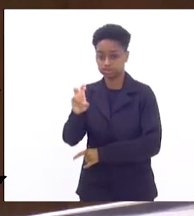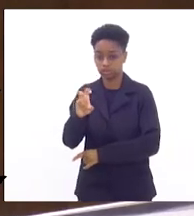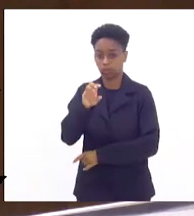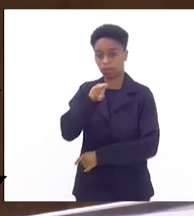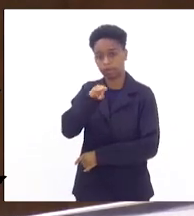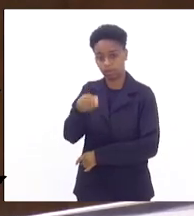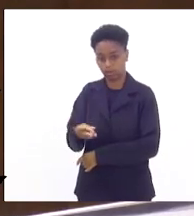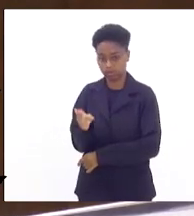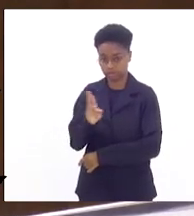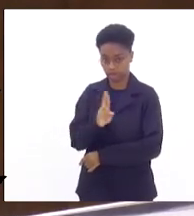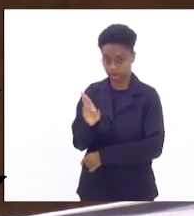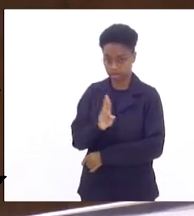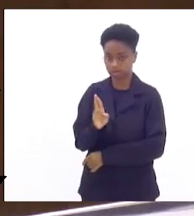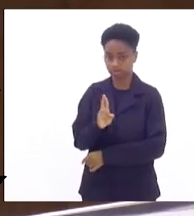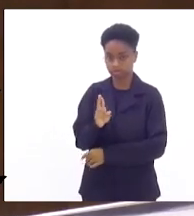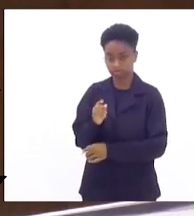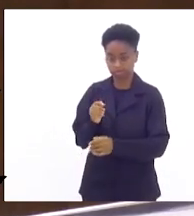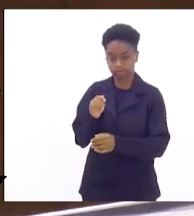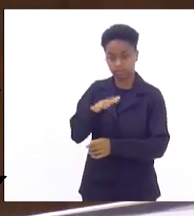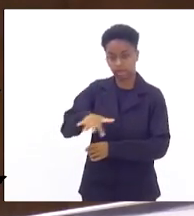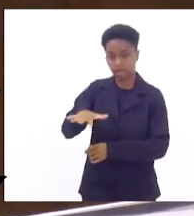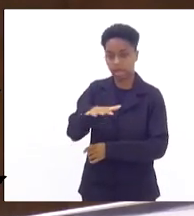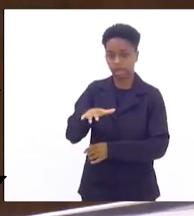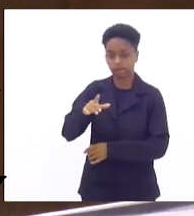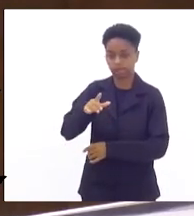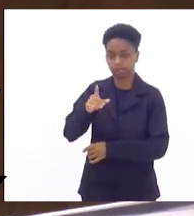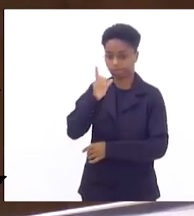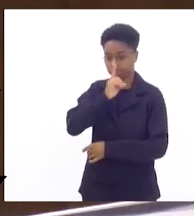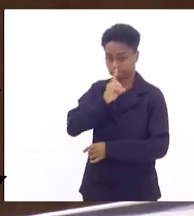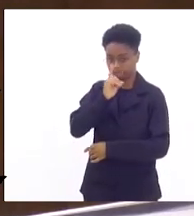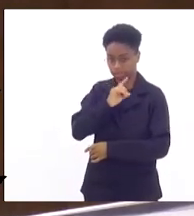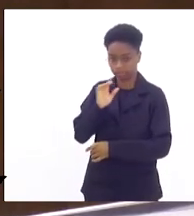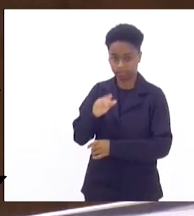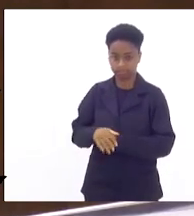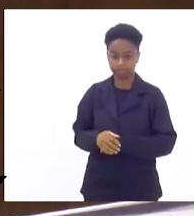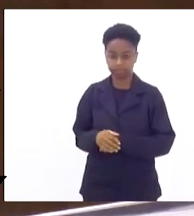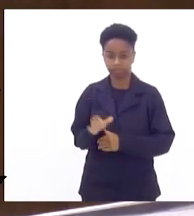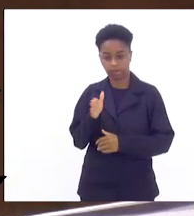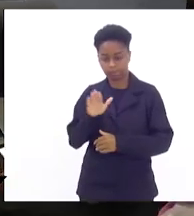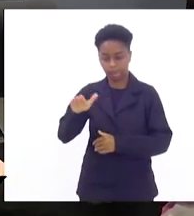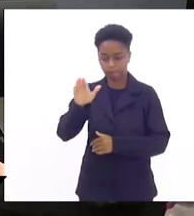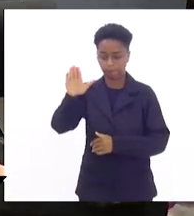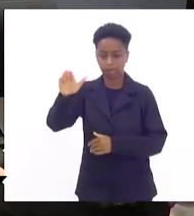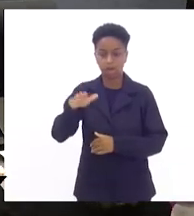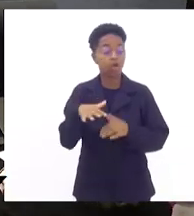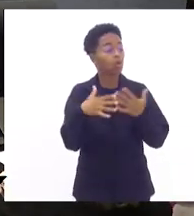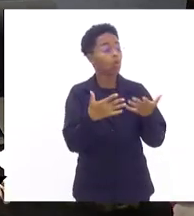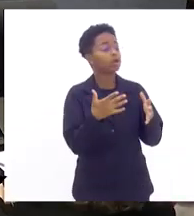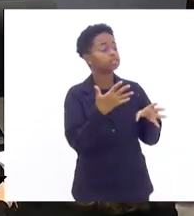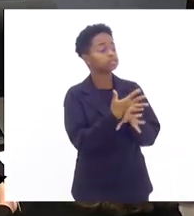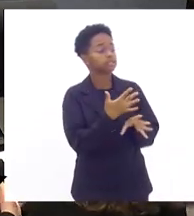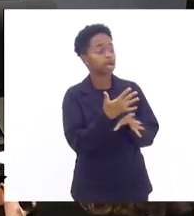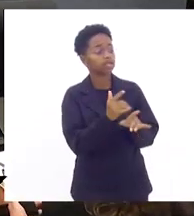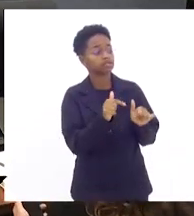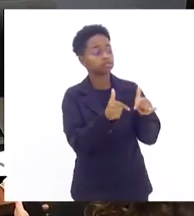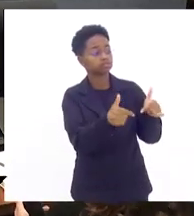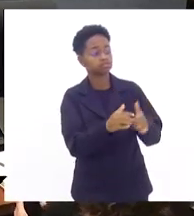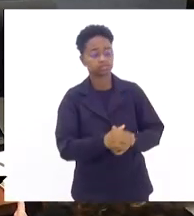reais previstos para as áreas irregulares. Senhor presidente, quais são os municípios que a Iguaçu Saneamento estão